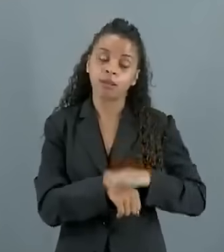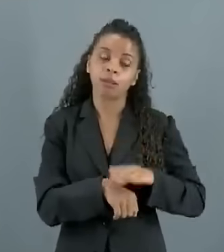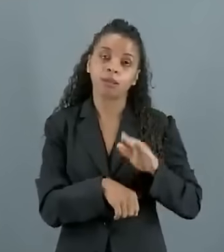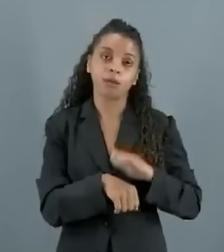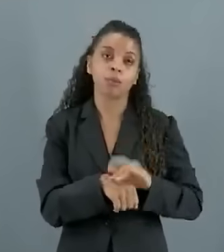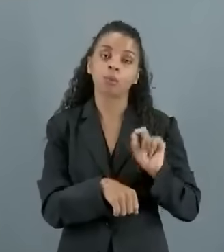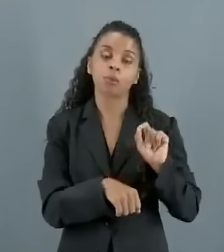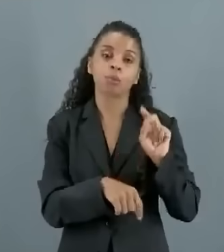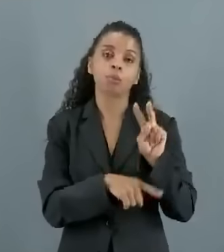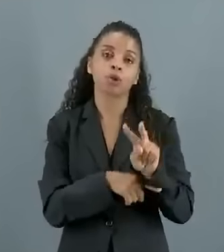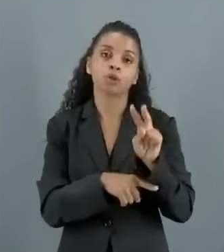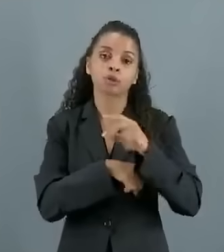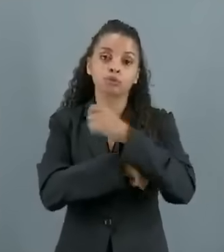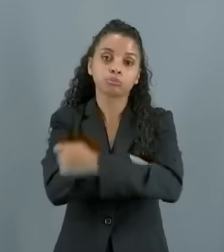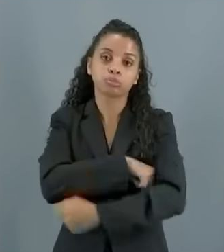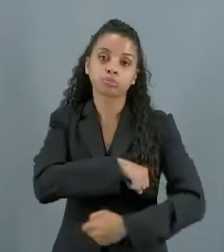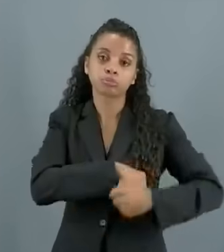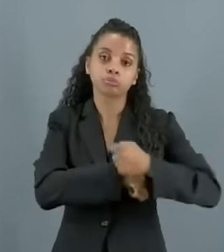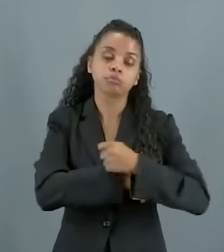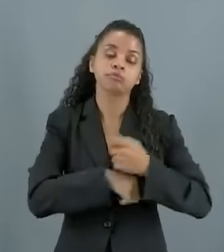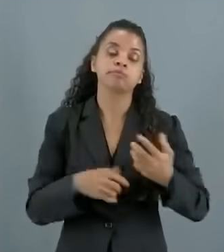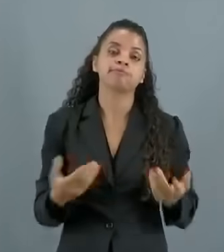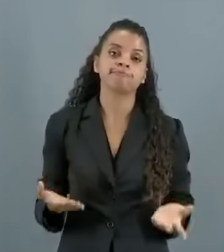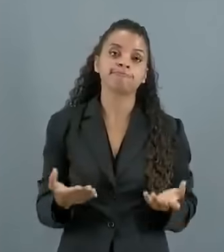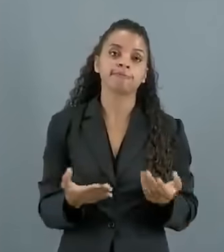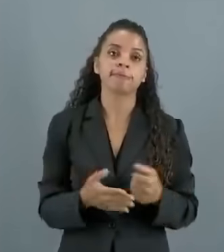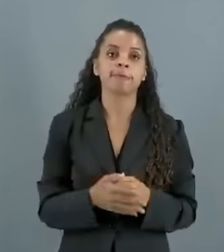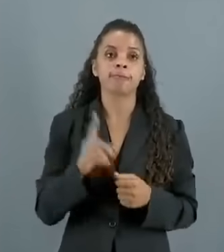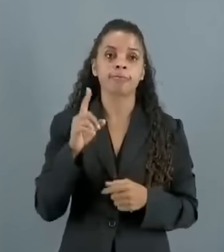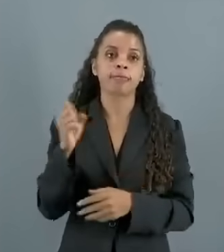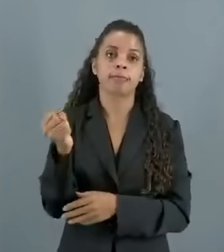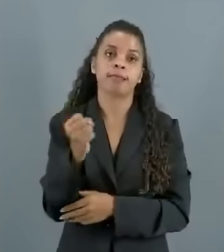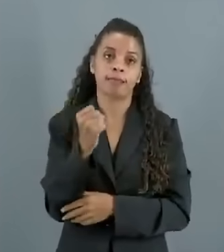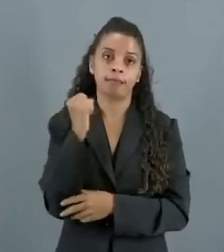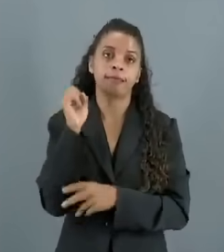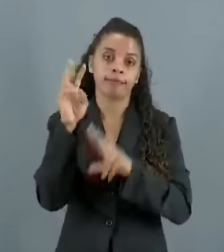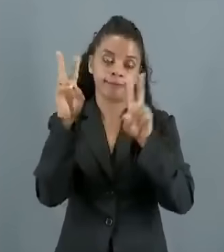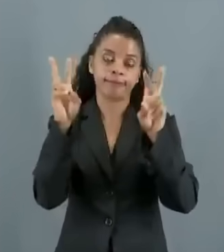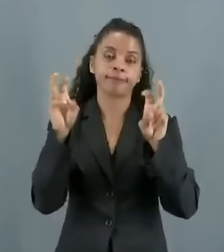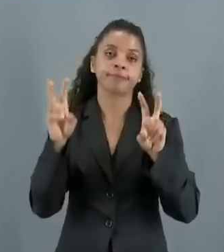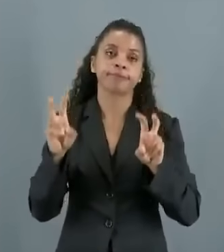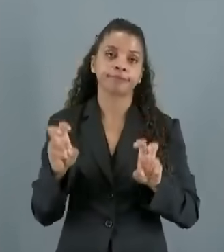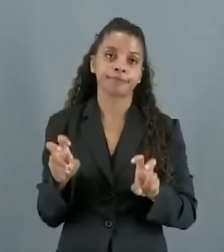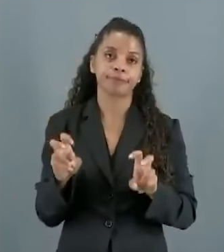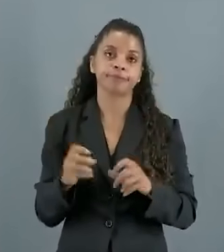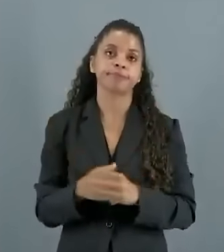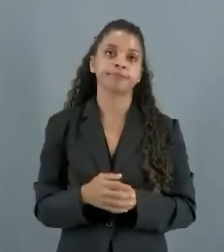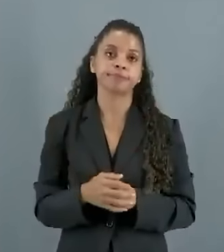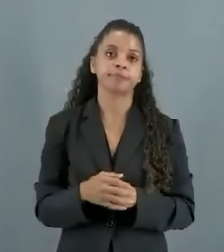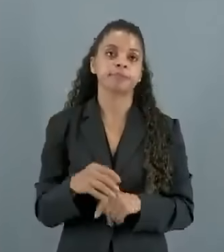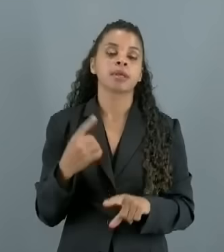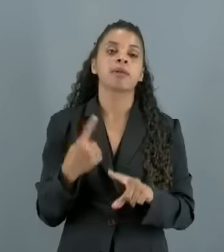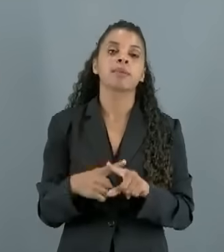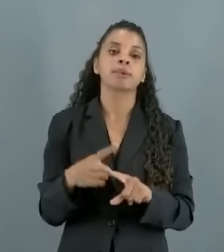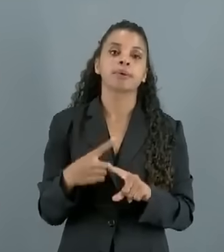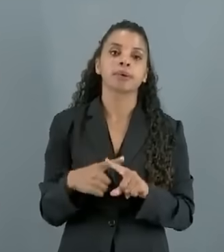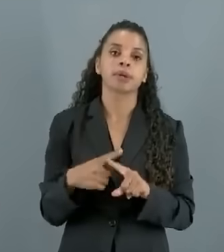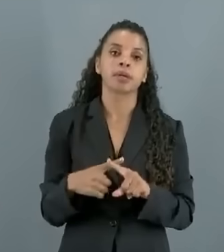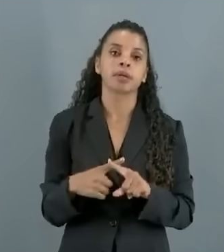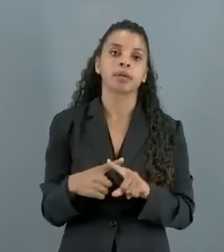impõe em função da gravidade desse assunto, porque o senhor Messias